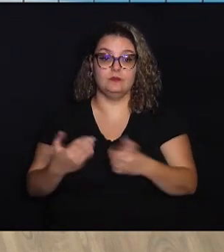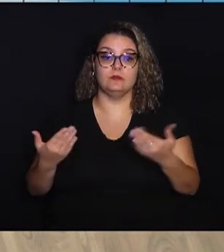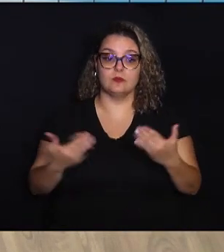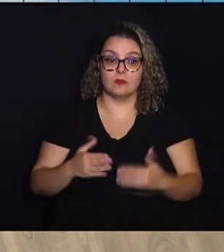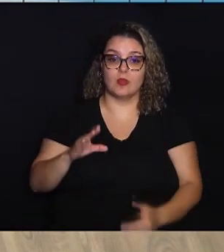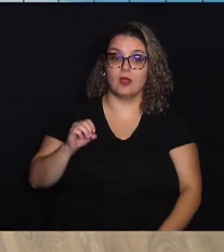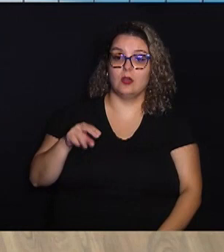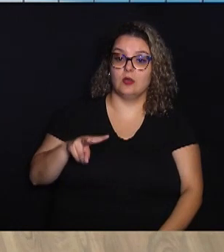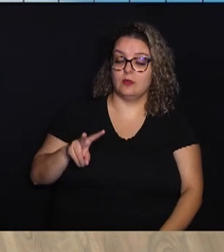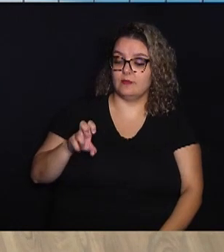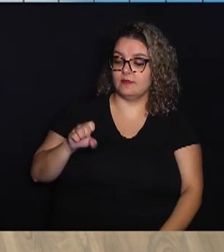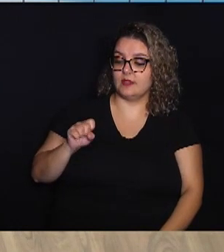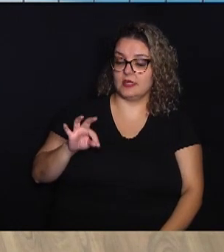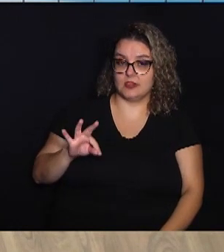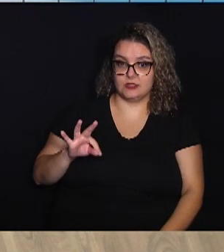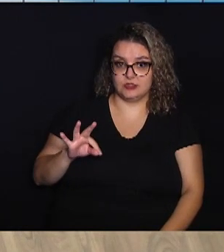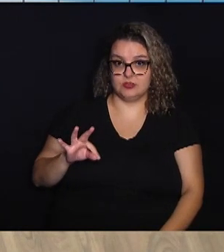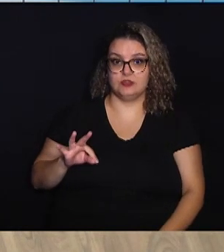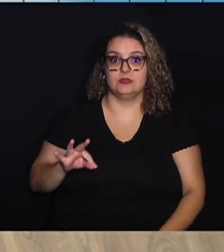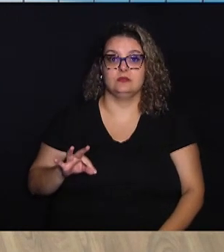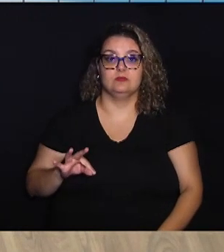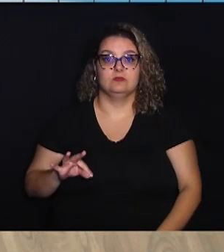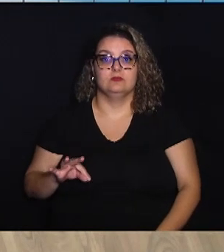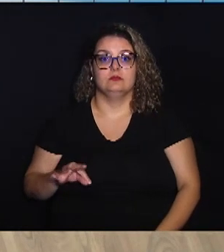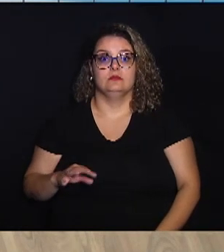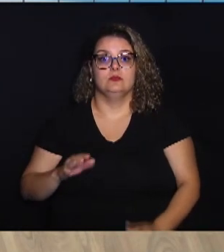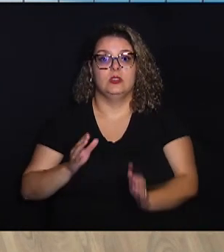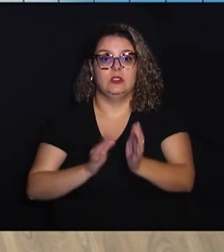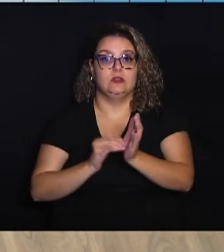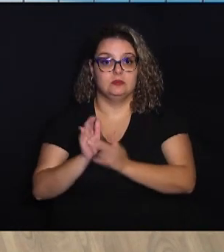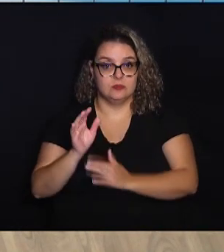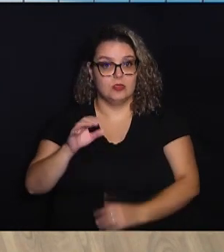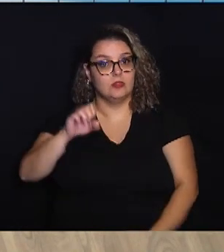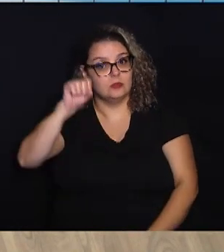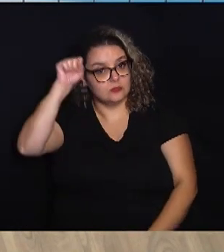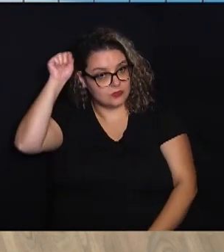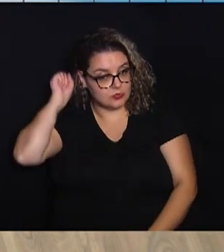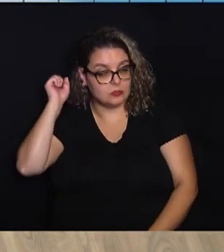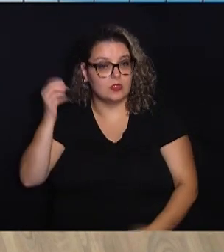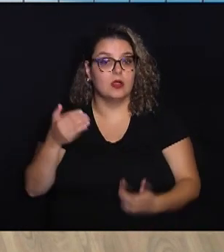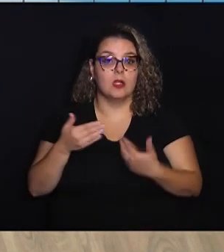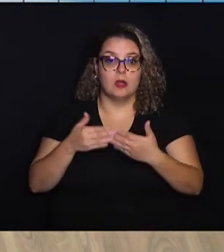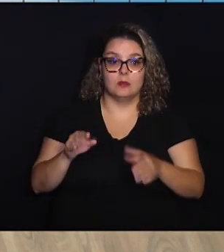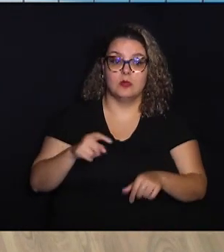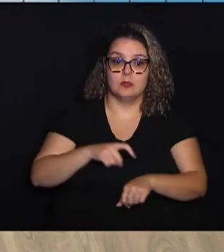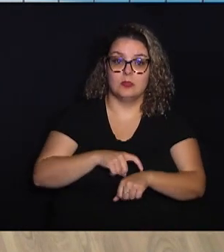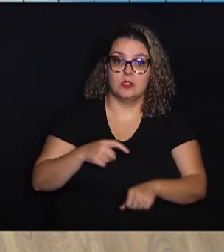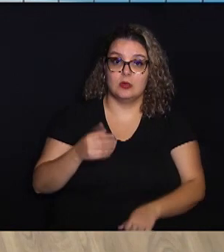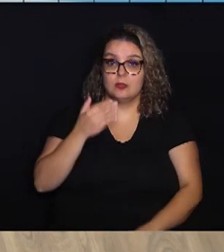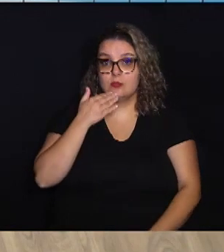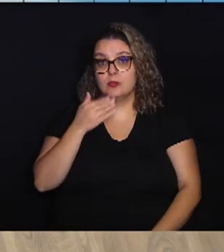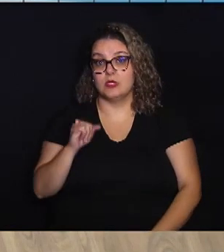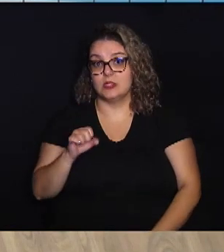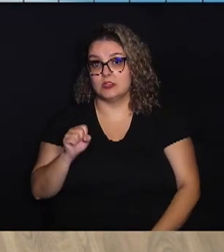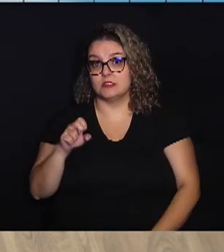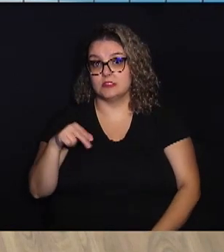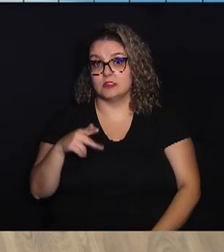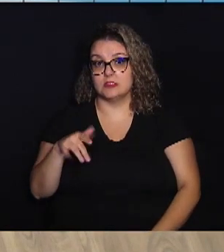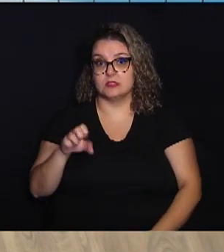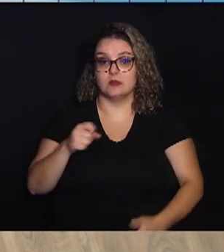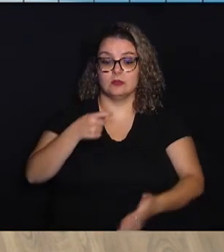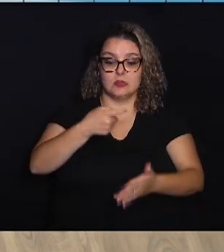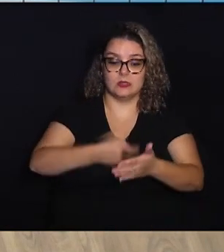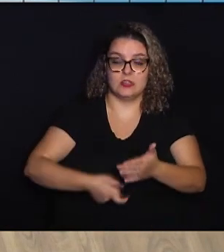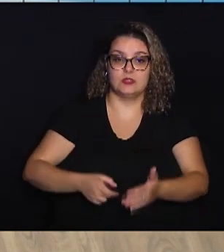Conveste, Comissão Permanente para o Vestibular da Unicamp, abriu o período para solicitar a isenção da taxa de